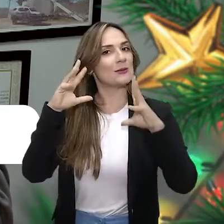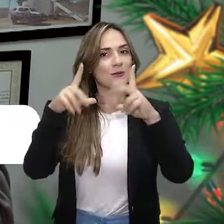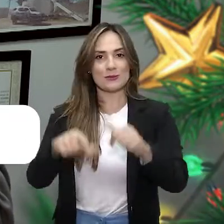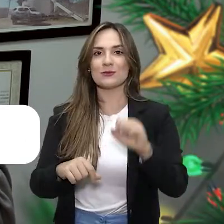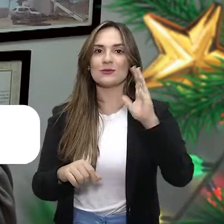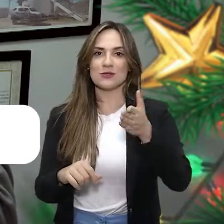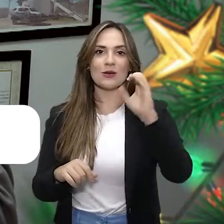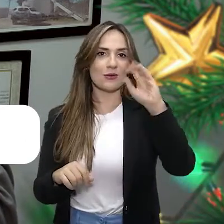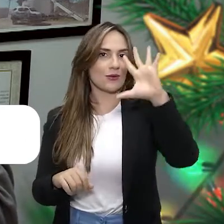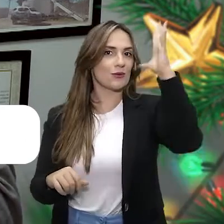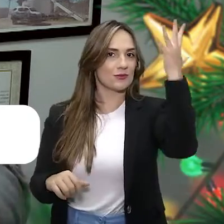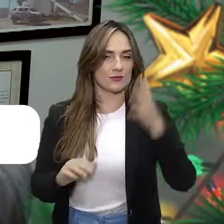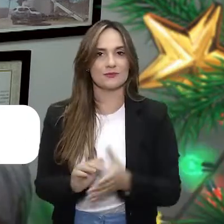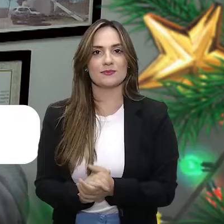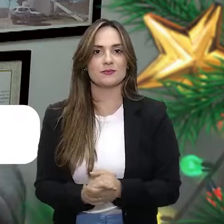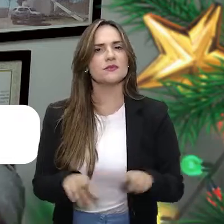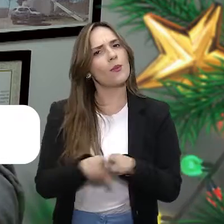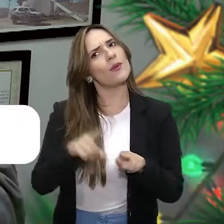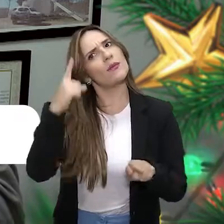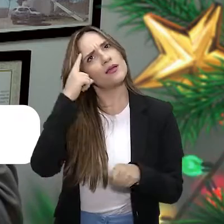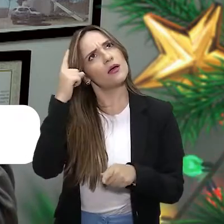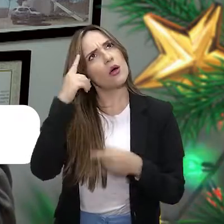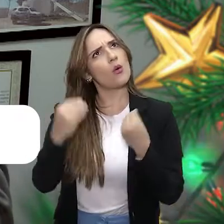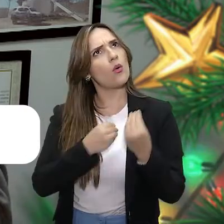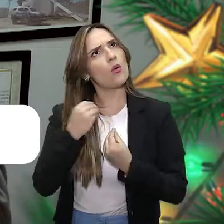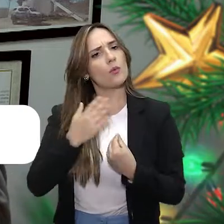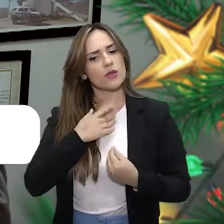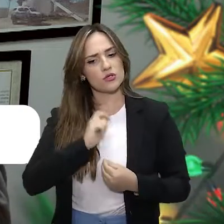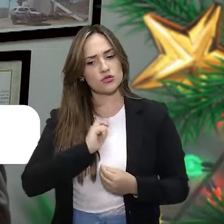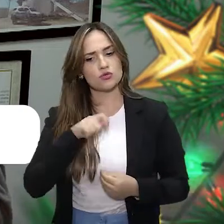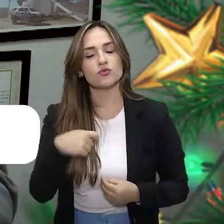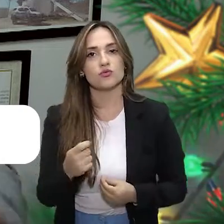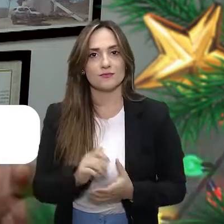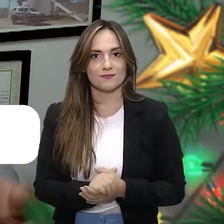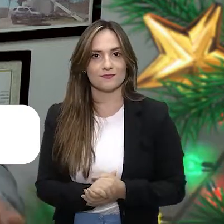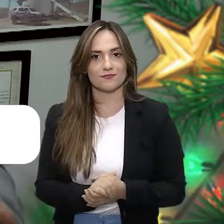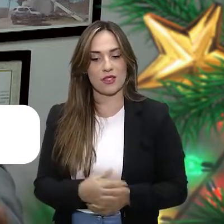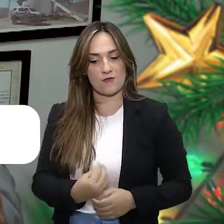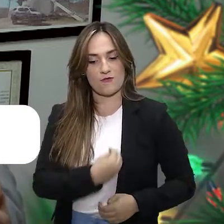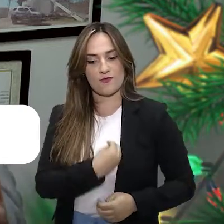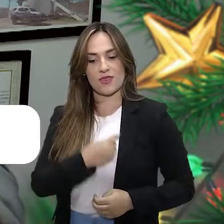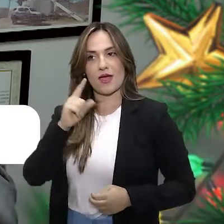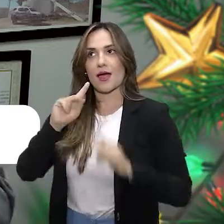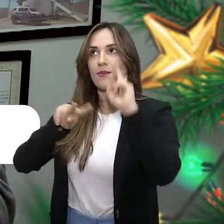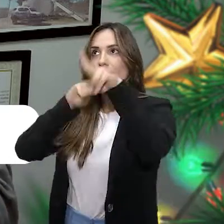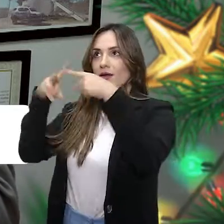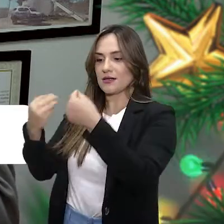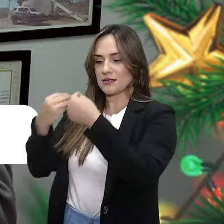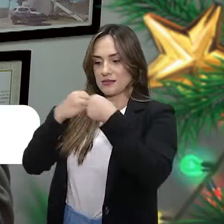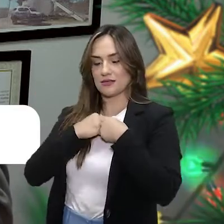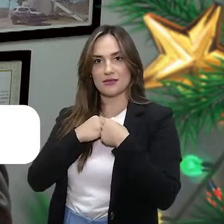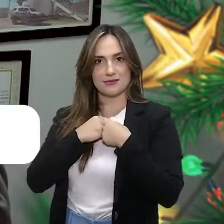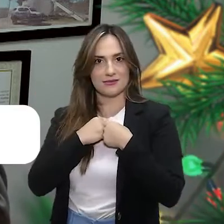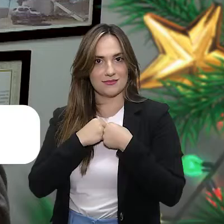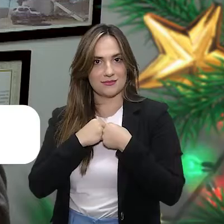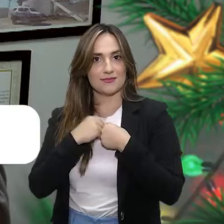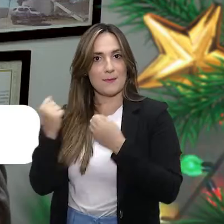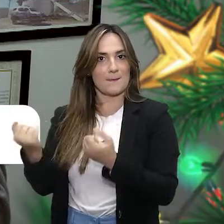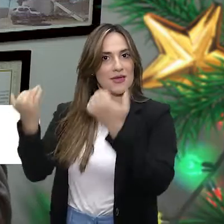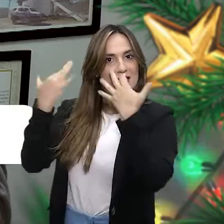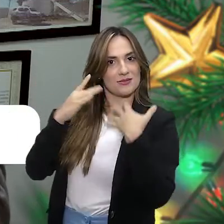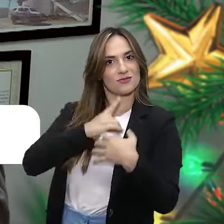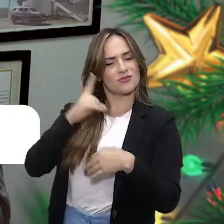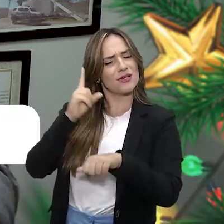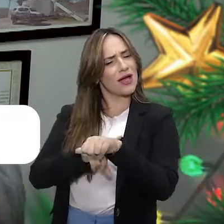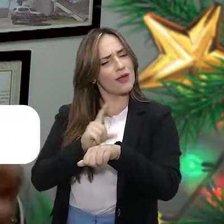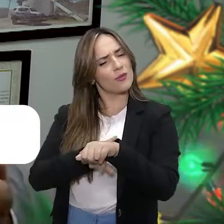por tudo que nos aconteceu e repensar as nossas atitudes. A vida é uma dádiva e cada instante é uma